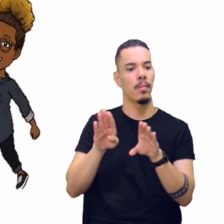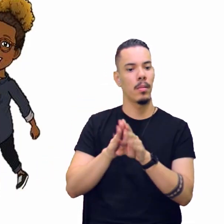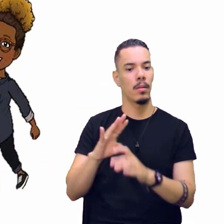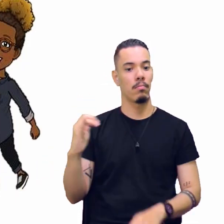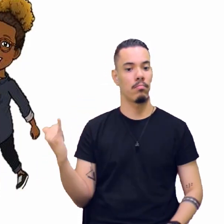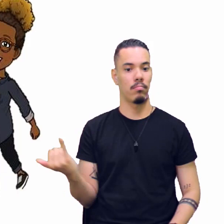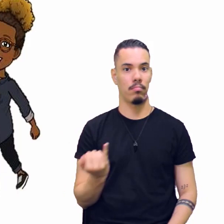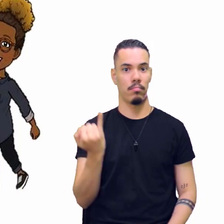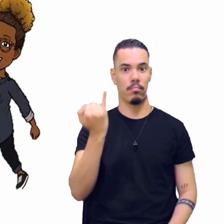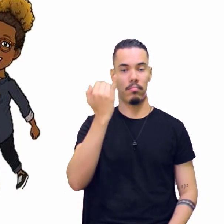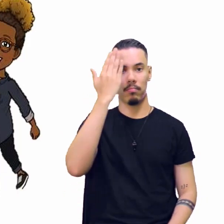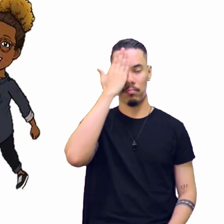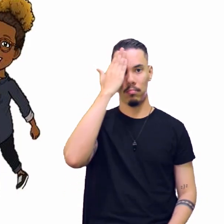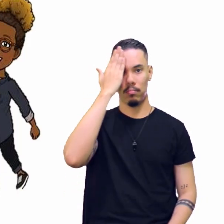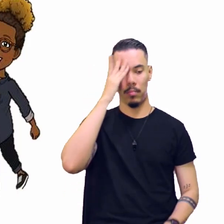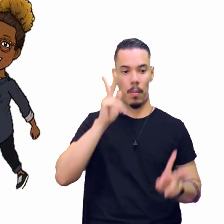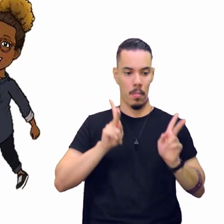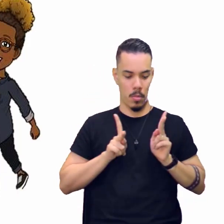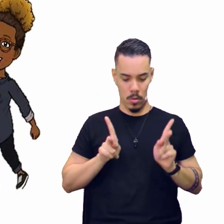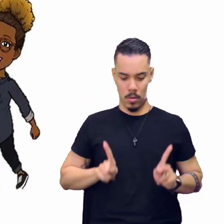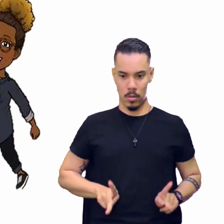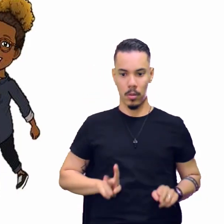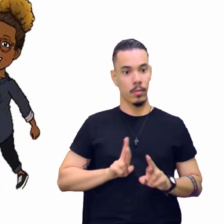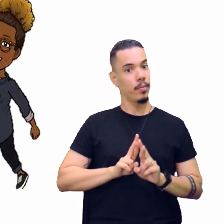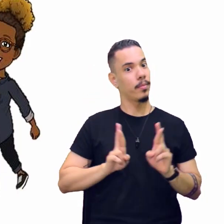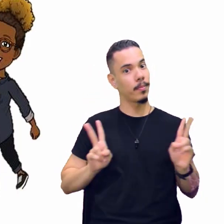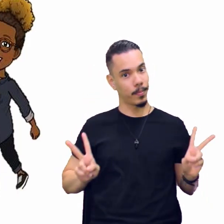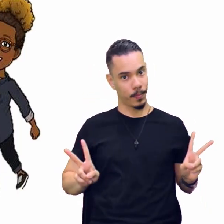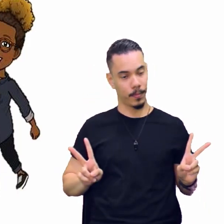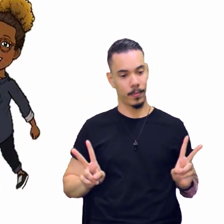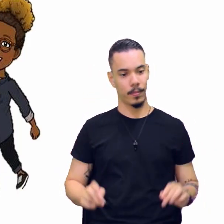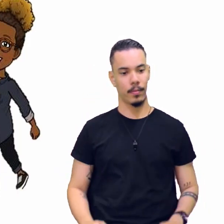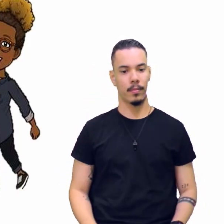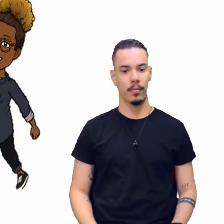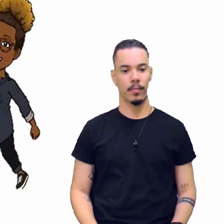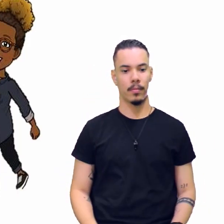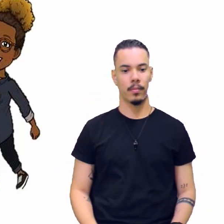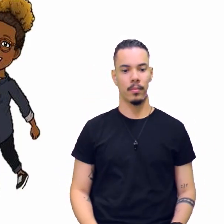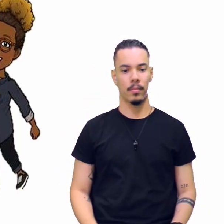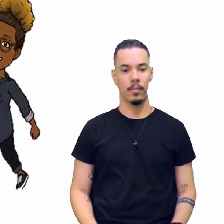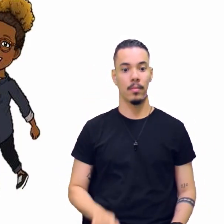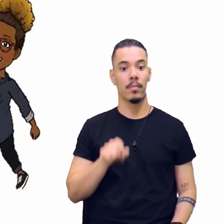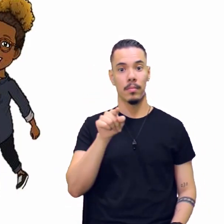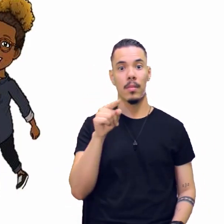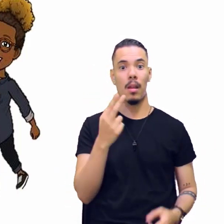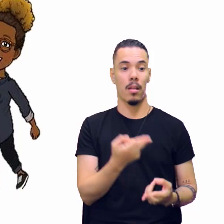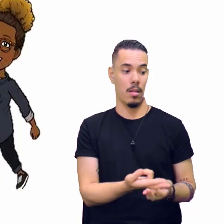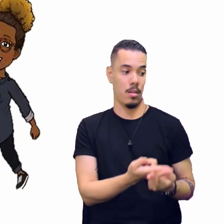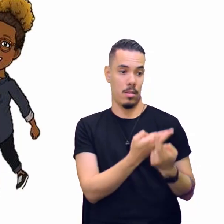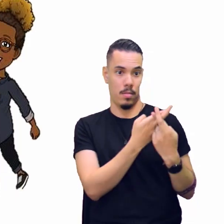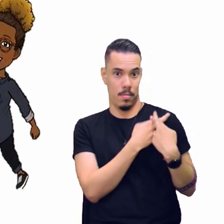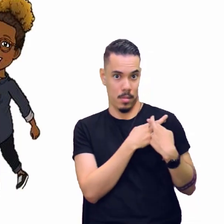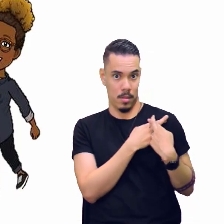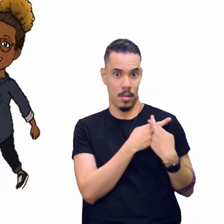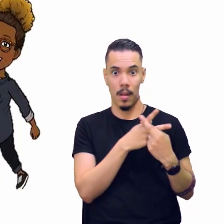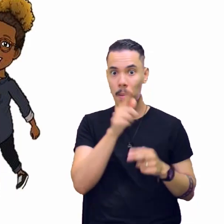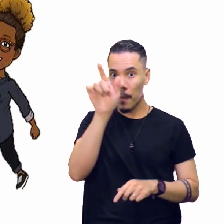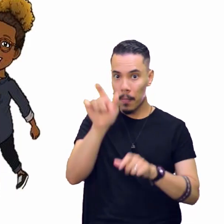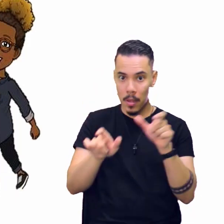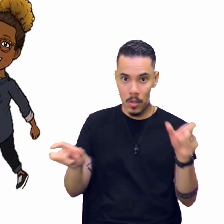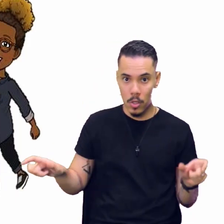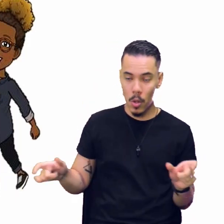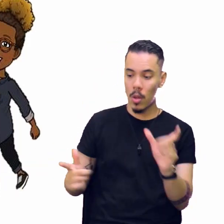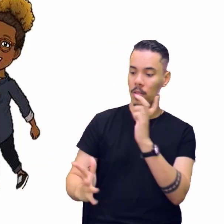as posições divergentes. Olha só, respeito. Quando um estiver